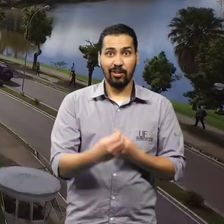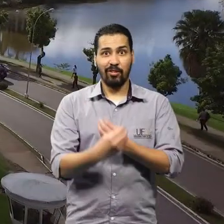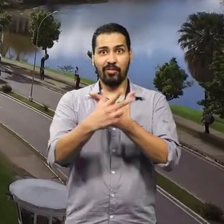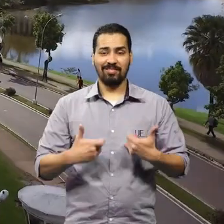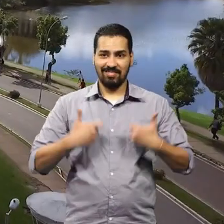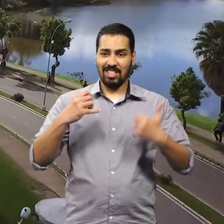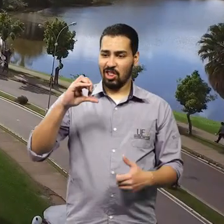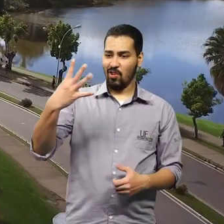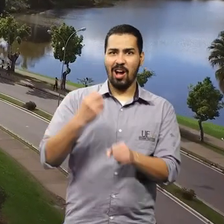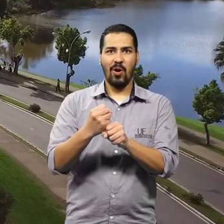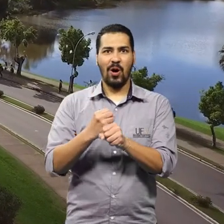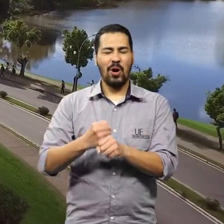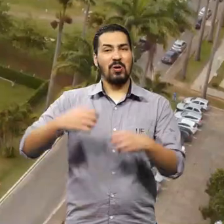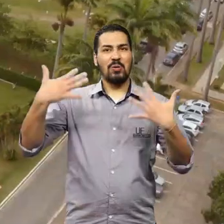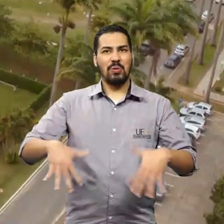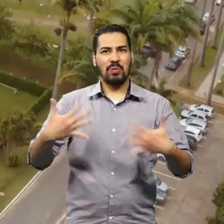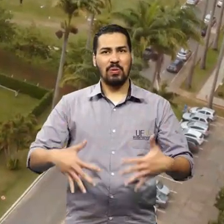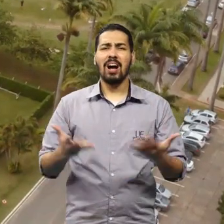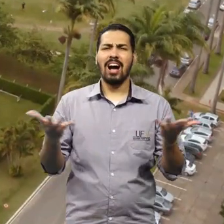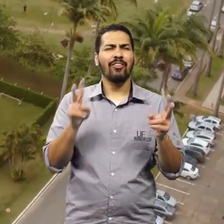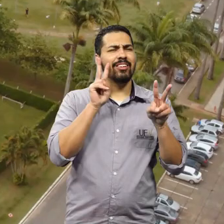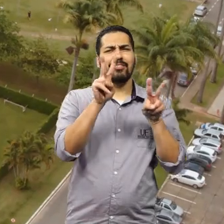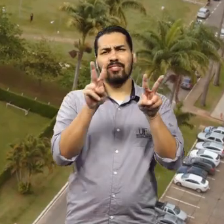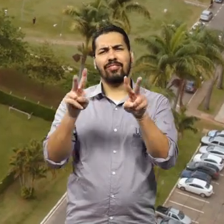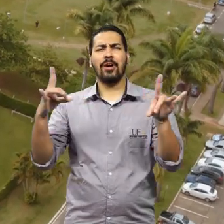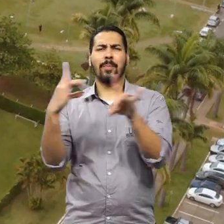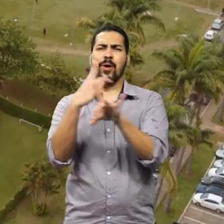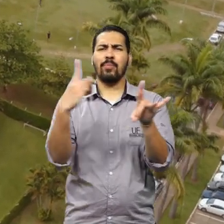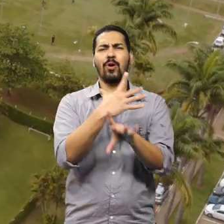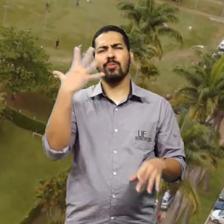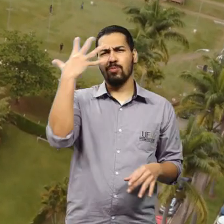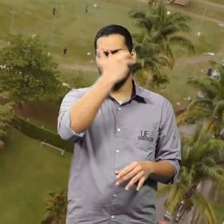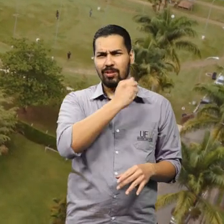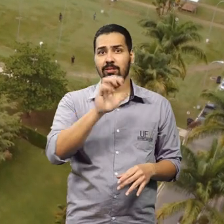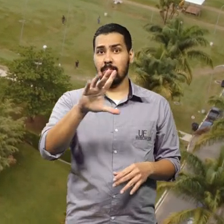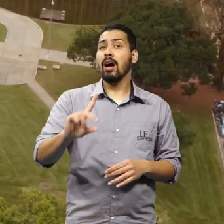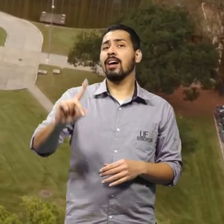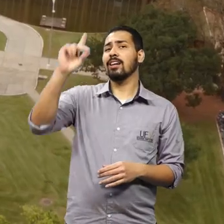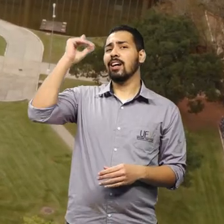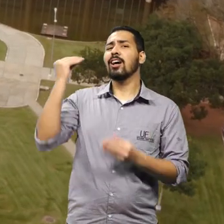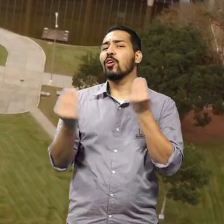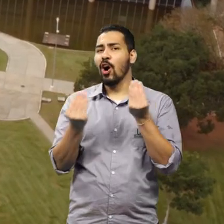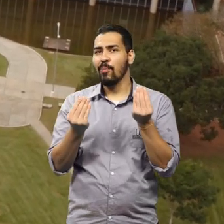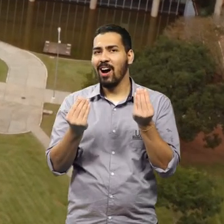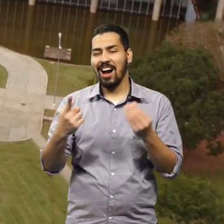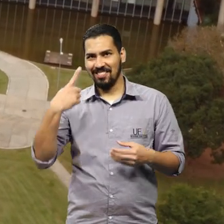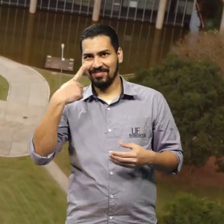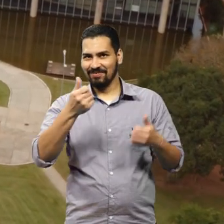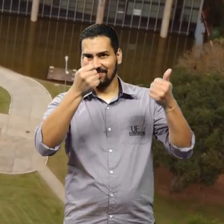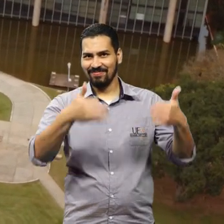94 anos de UFV. A gente vê tudo prontinho e nem imagina como era na época em que os prédios estavam sendo